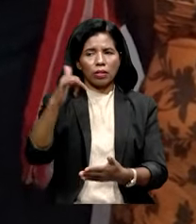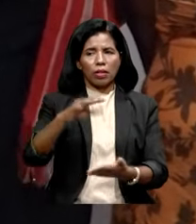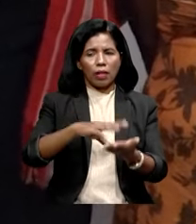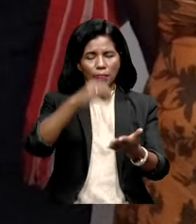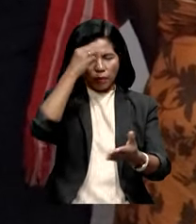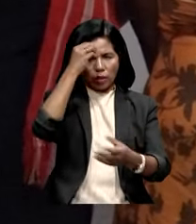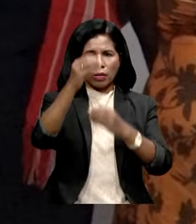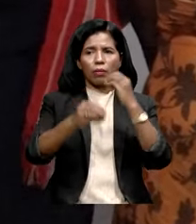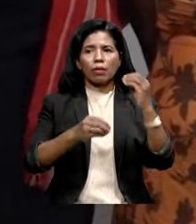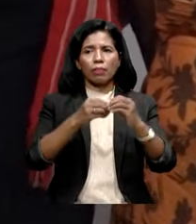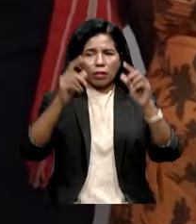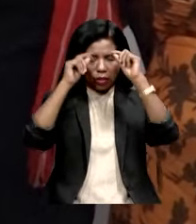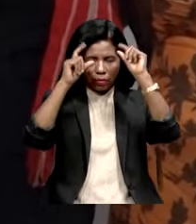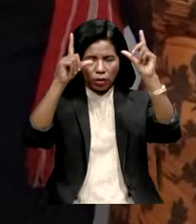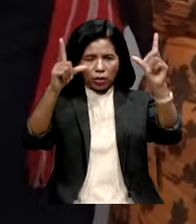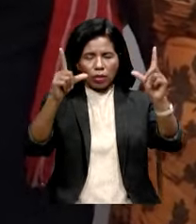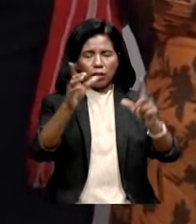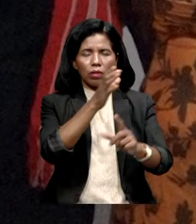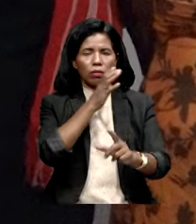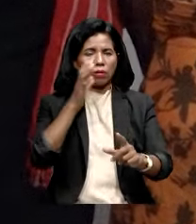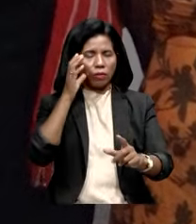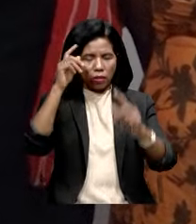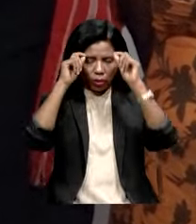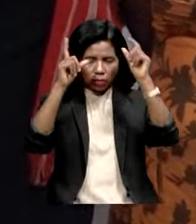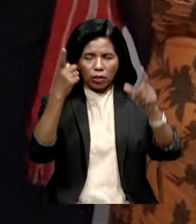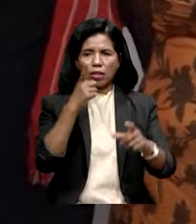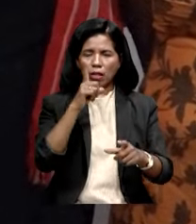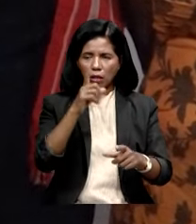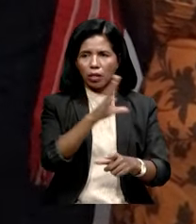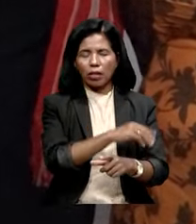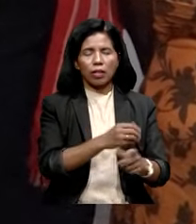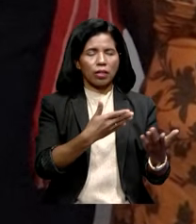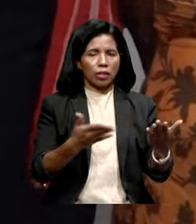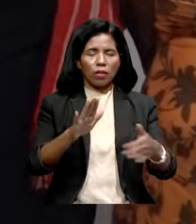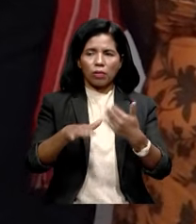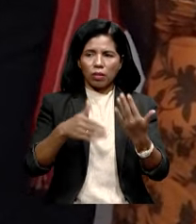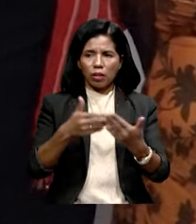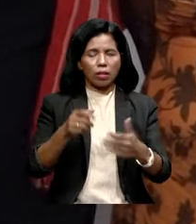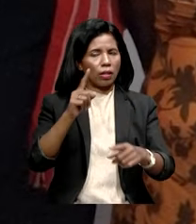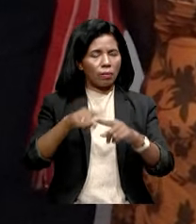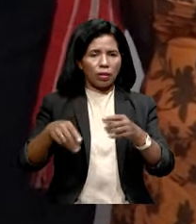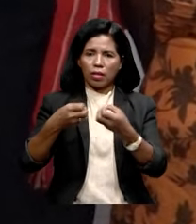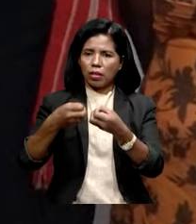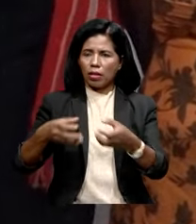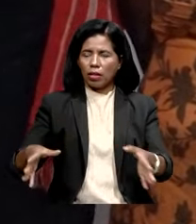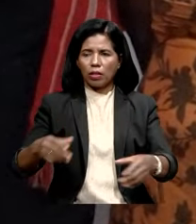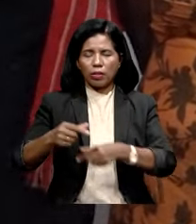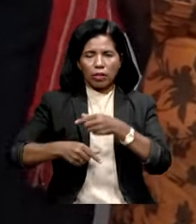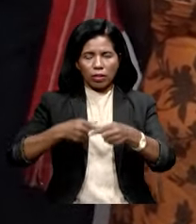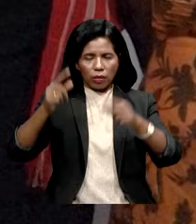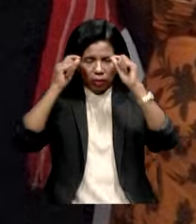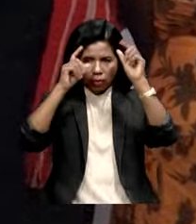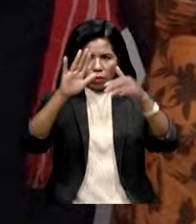a Timor ni cultura, Timor ni han, língua rasik, sanira kansane para la bela la con husi a geração timoran